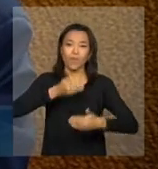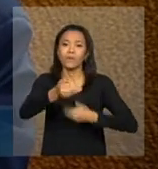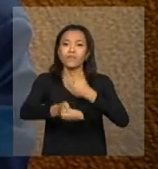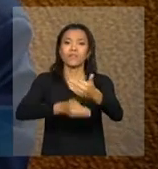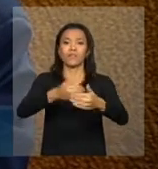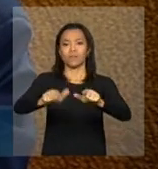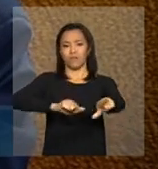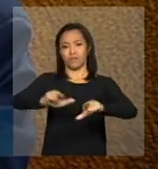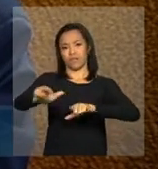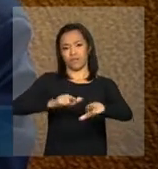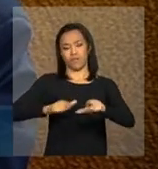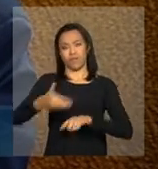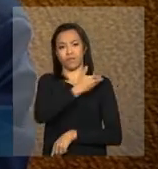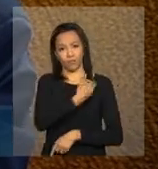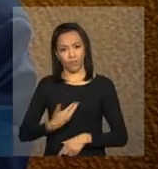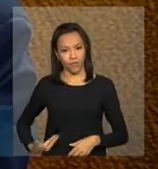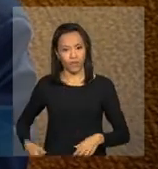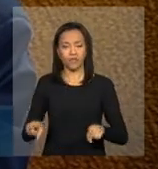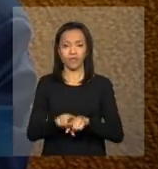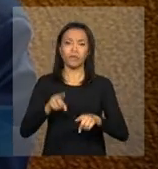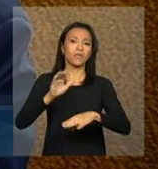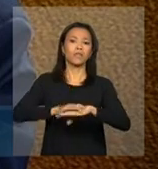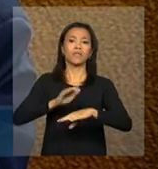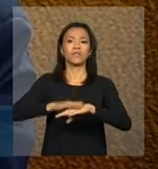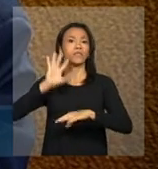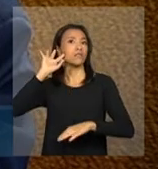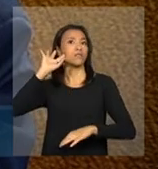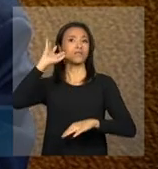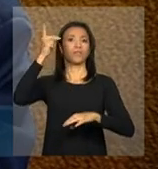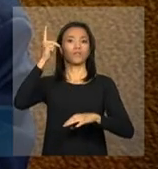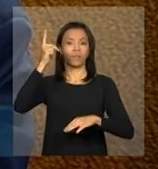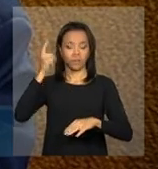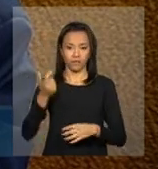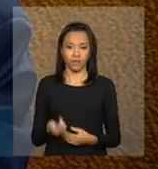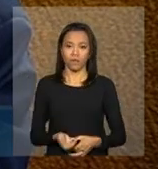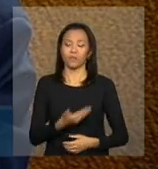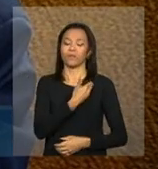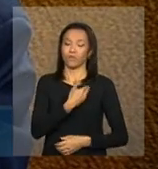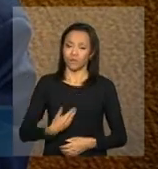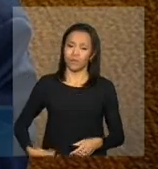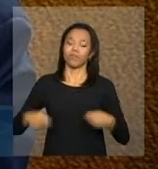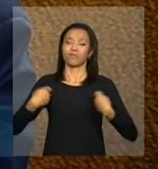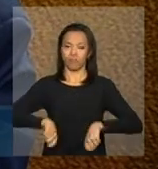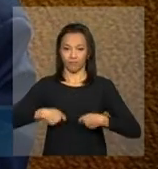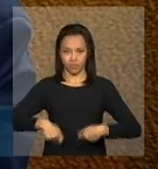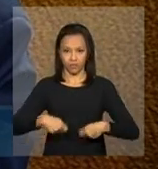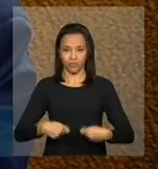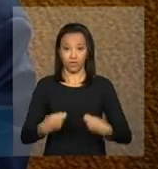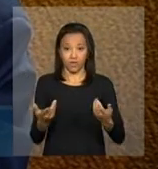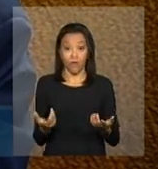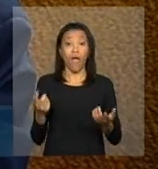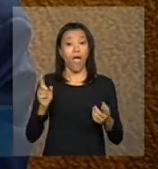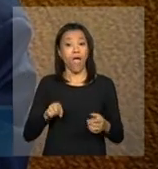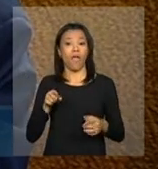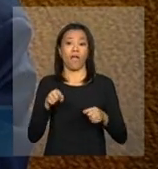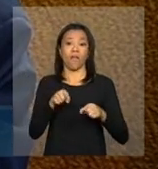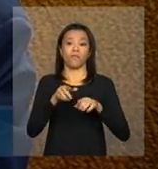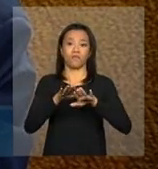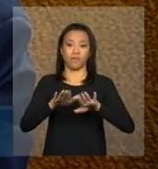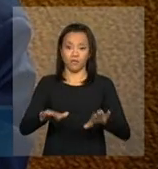nos processos de decisórios que têm que ser, que têm que ser tomados. Então, é nesse